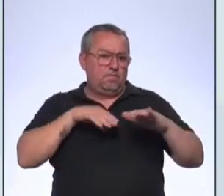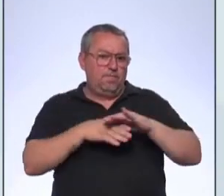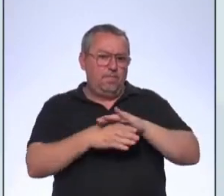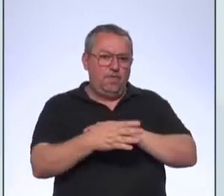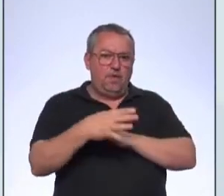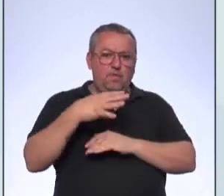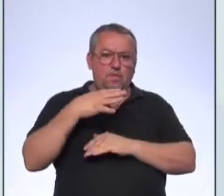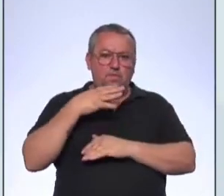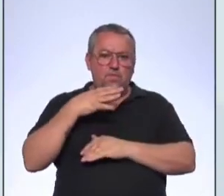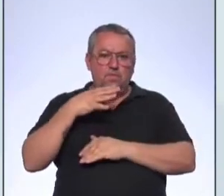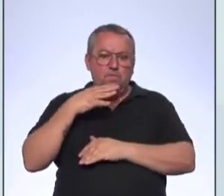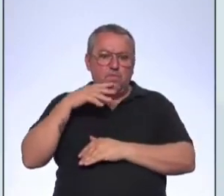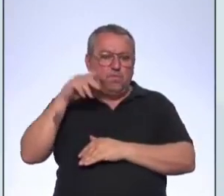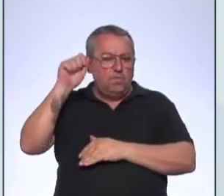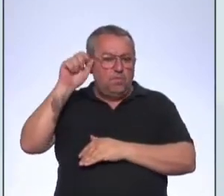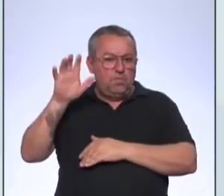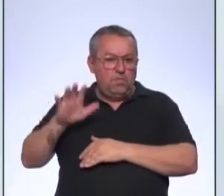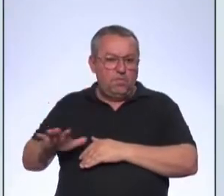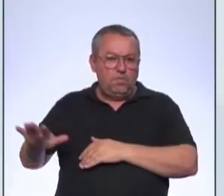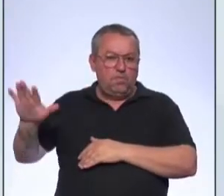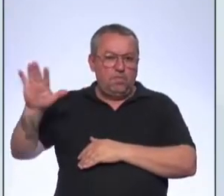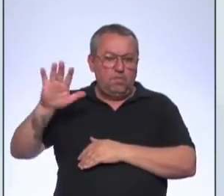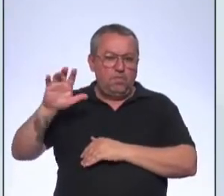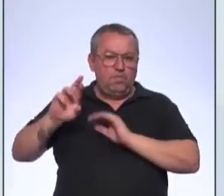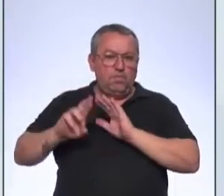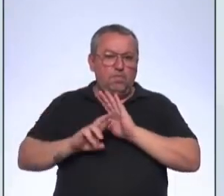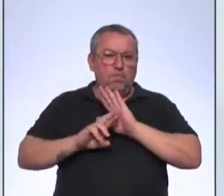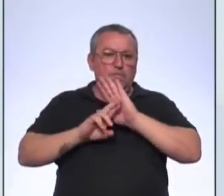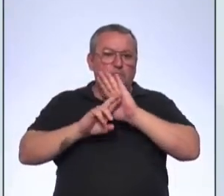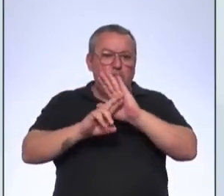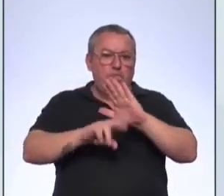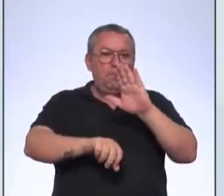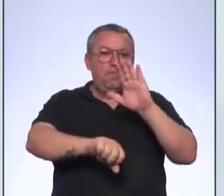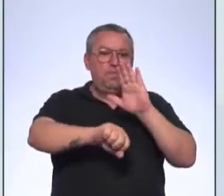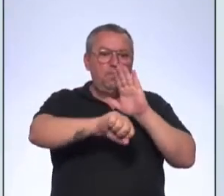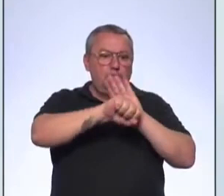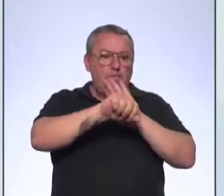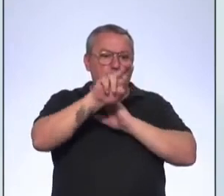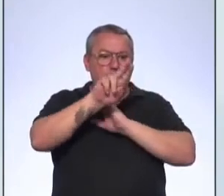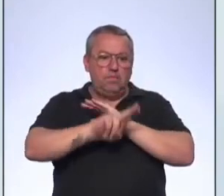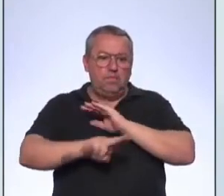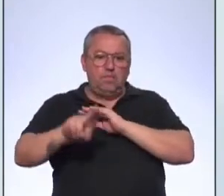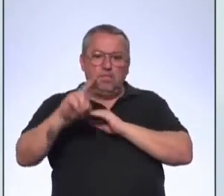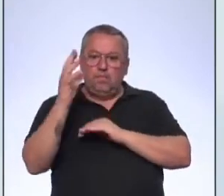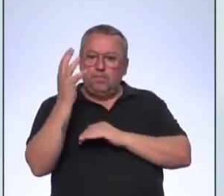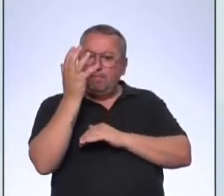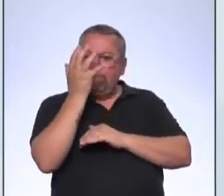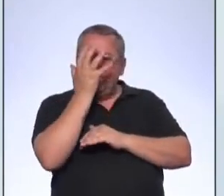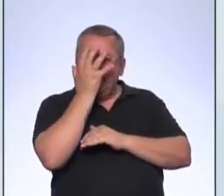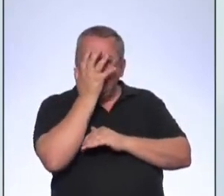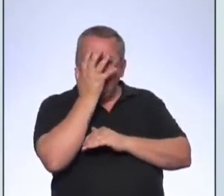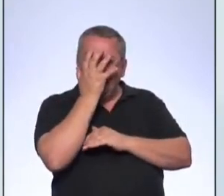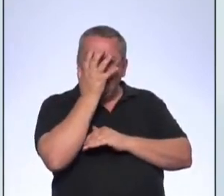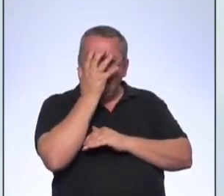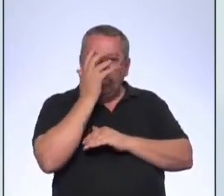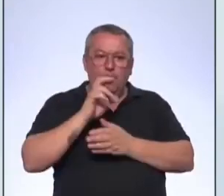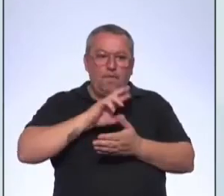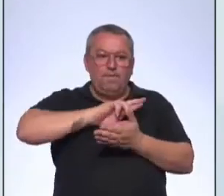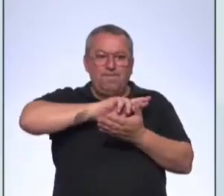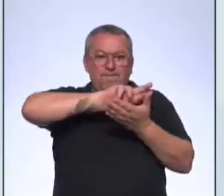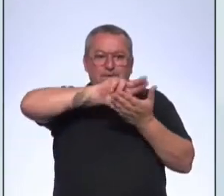tradicionalmente, conheçamos o povo africano através das representações e simbolismos do uso das